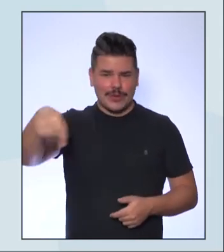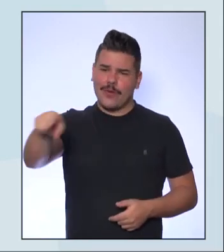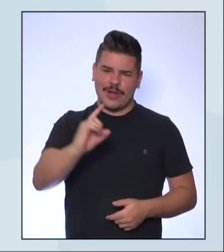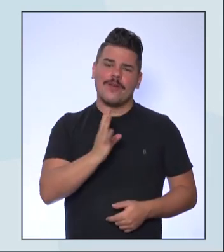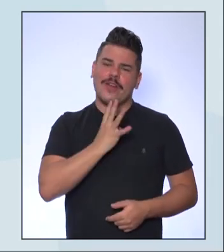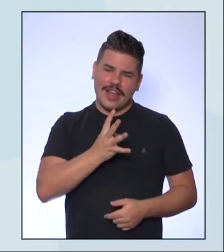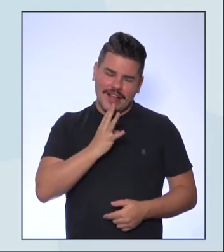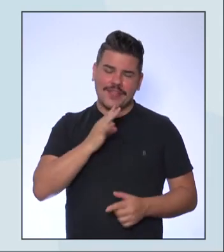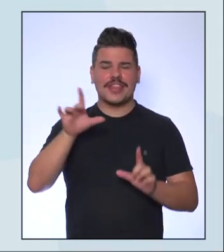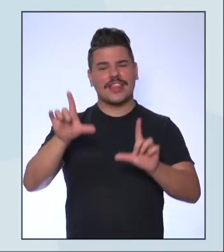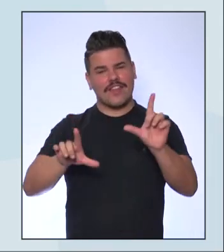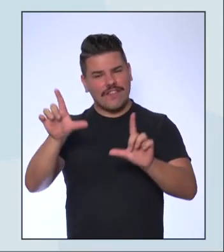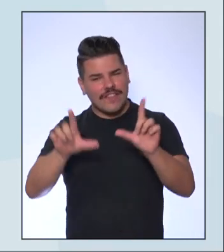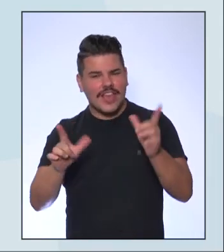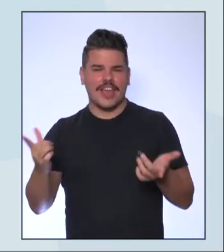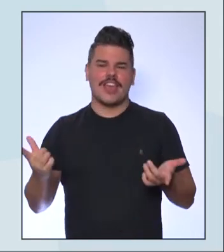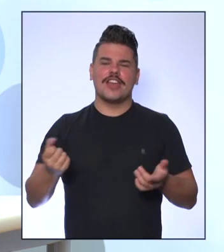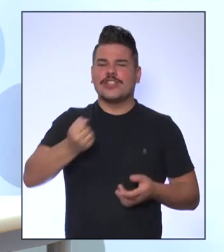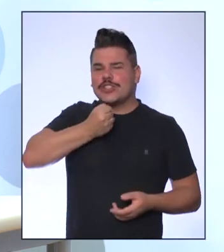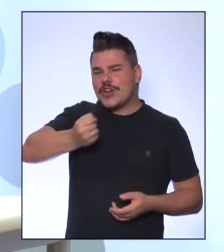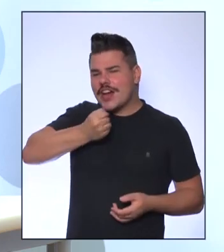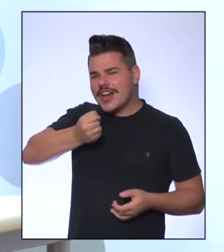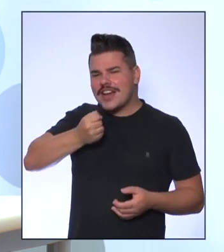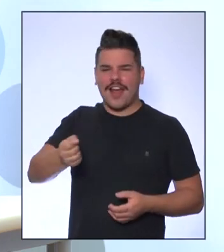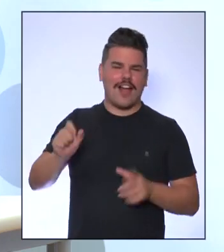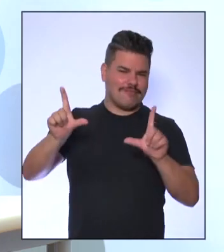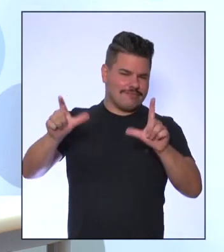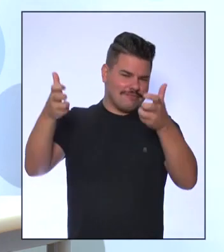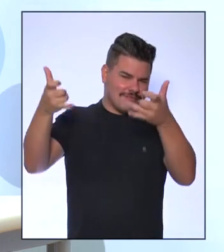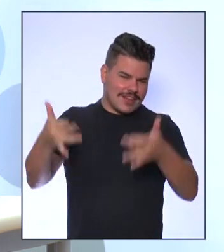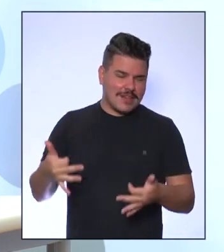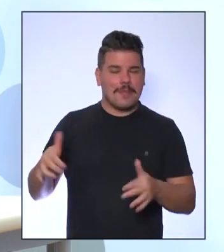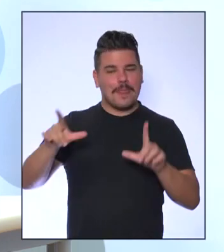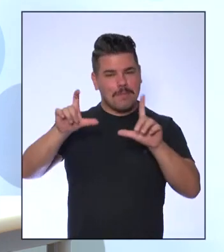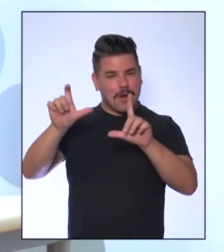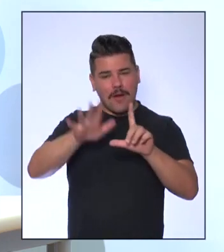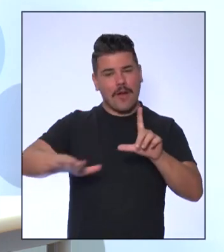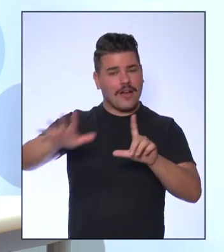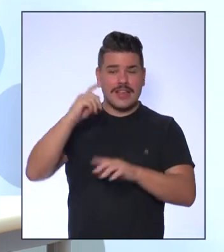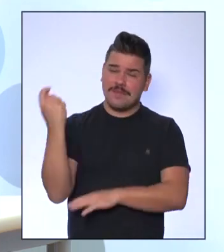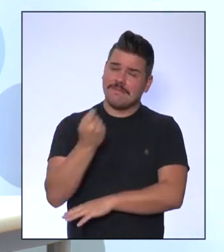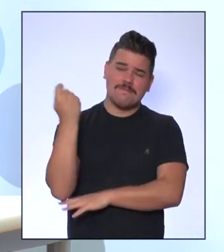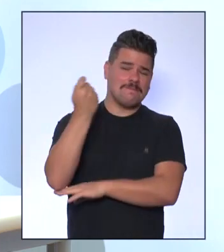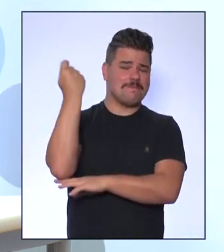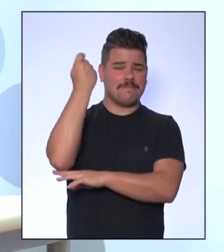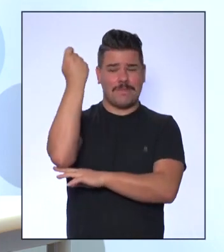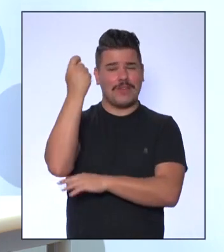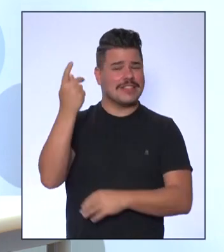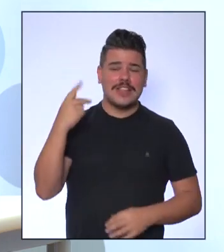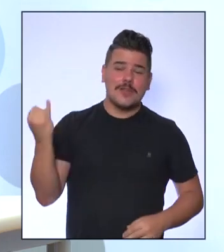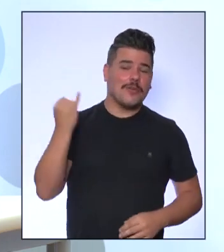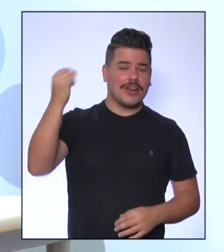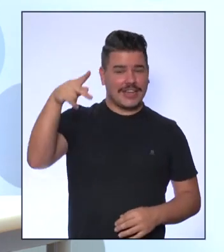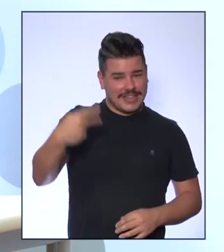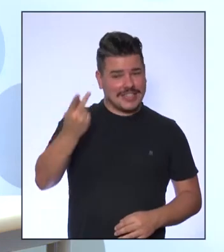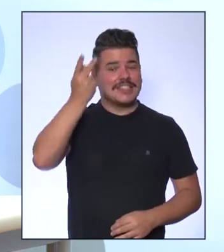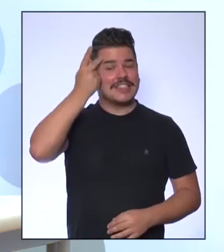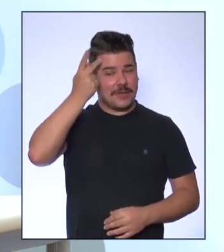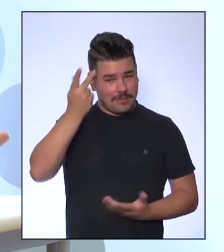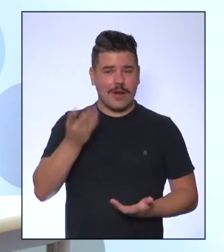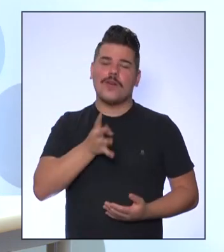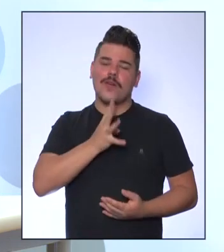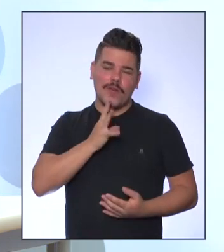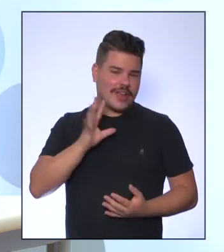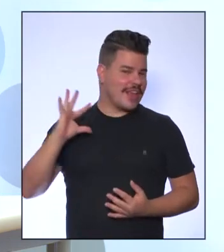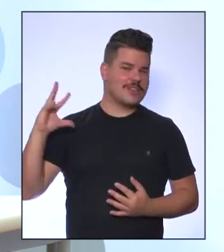da TV, de jornal, de imagens que a gente vê, porque é uma avenida muito importante aqui no estado de São Paulo, que ela está